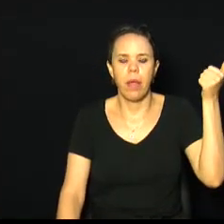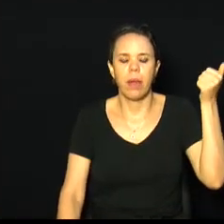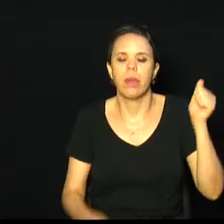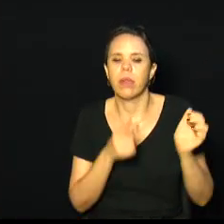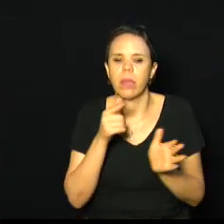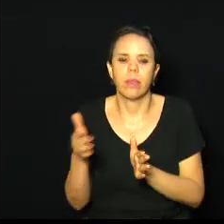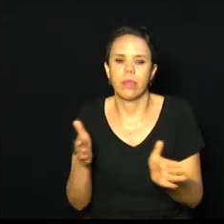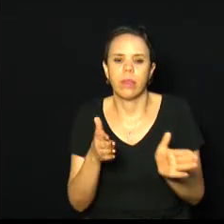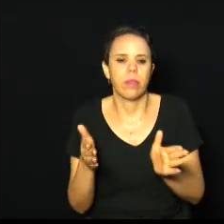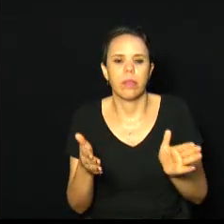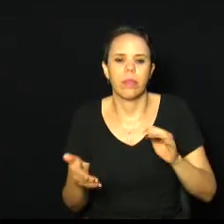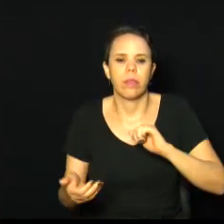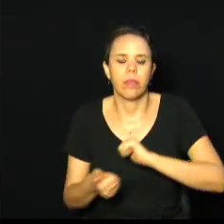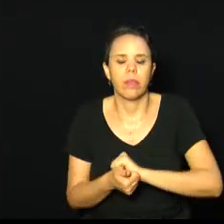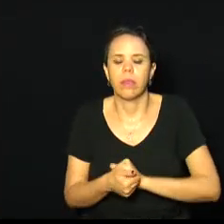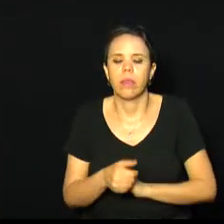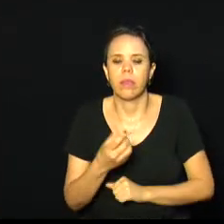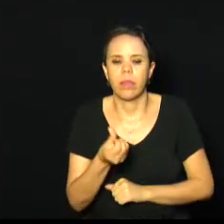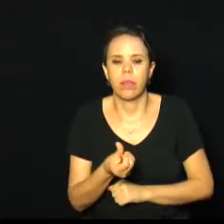água, precisamos de